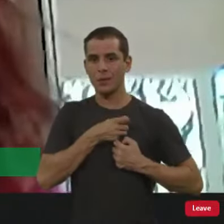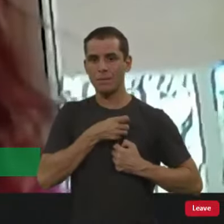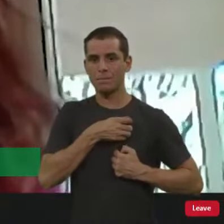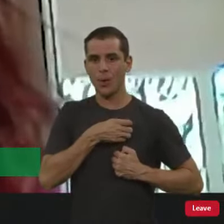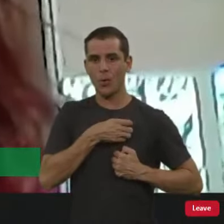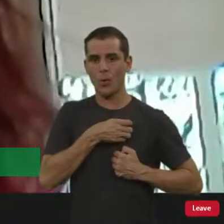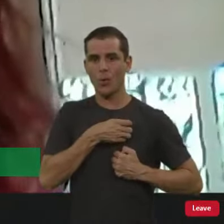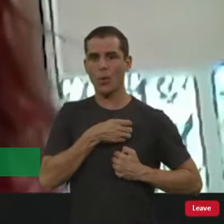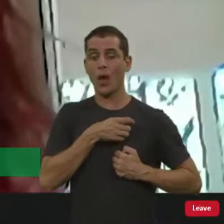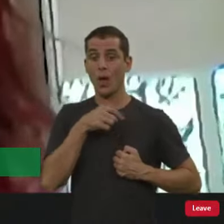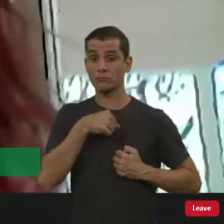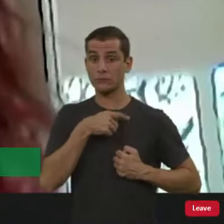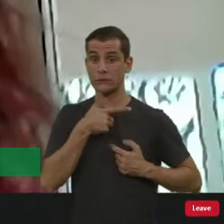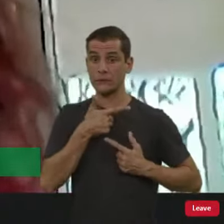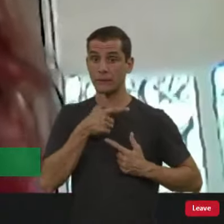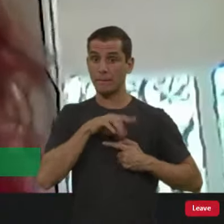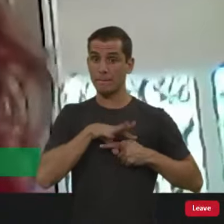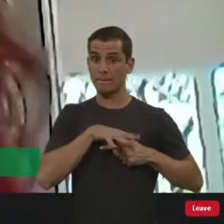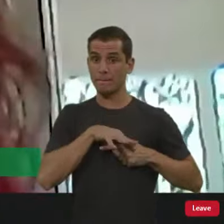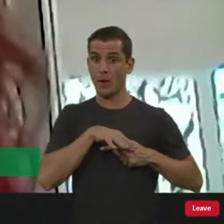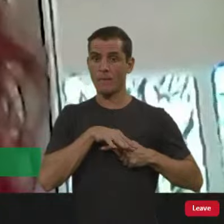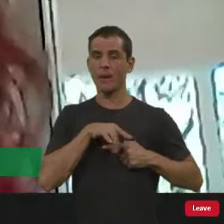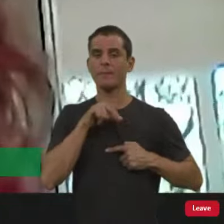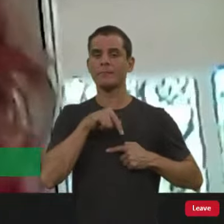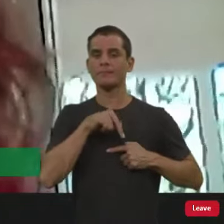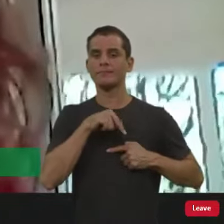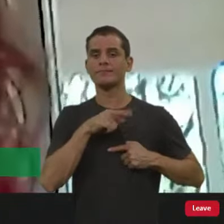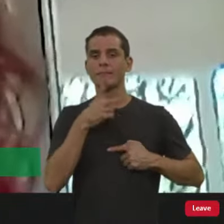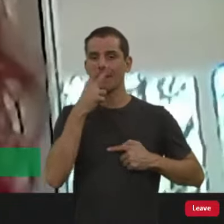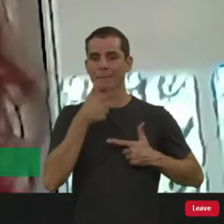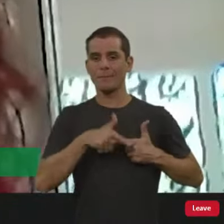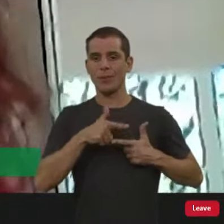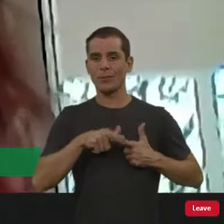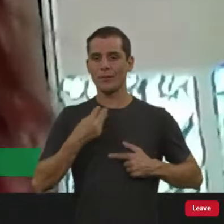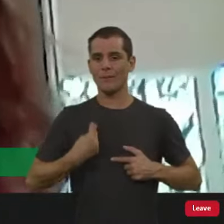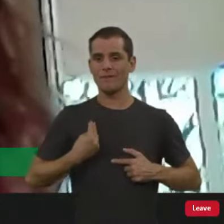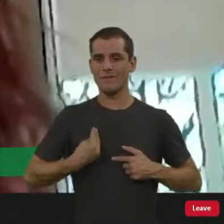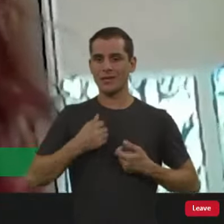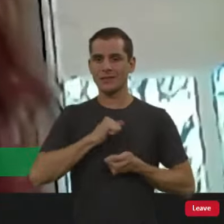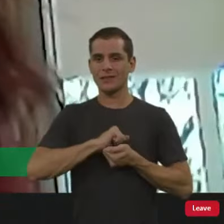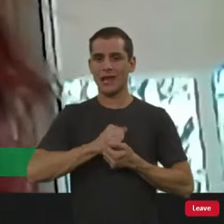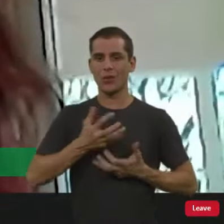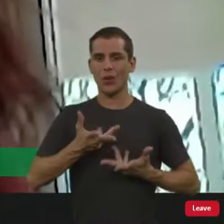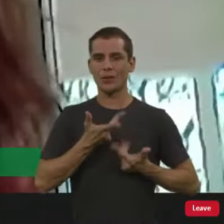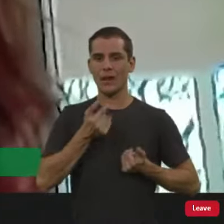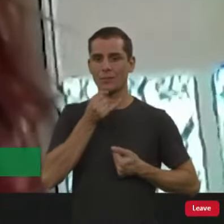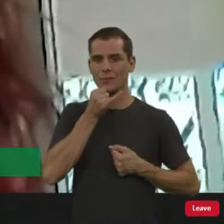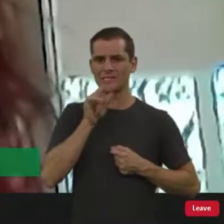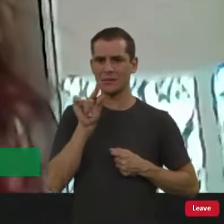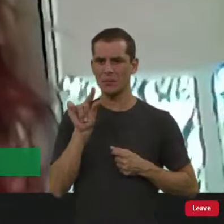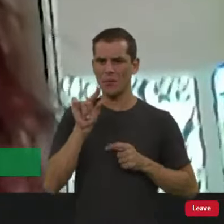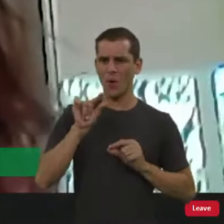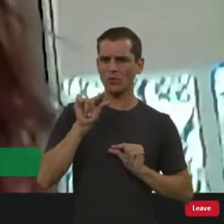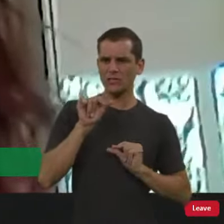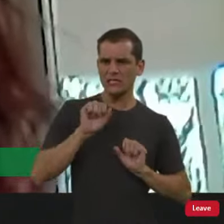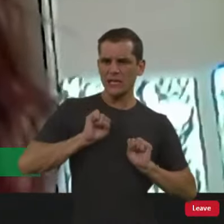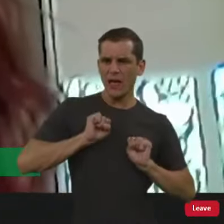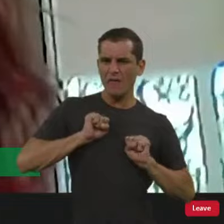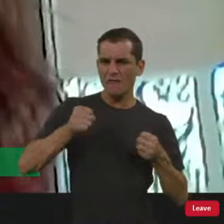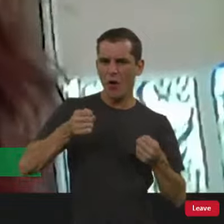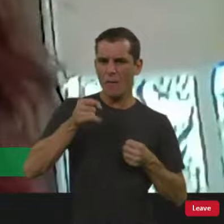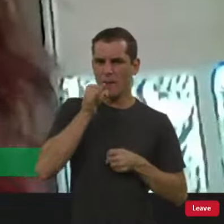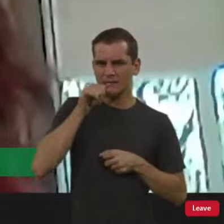também compromete muito a qualidade de vida, né, e a capacidade de realizar pequenos esforços, como caminhar, tomar